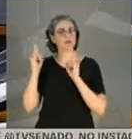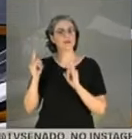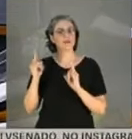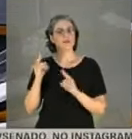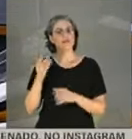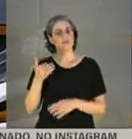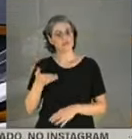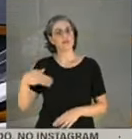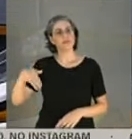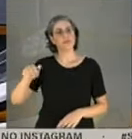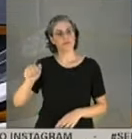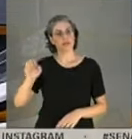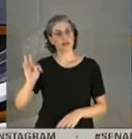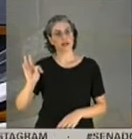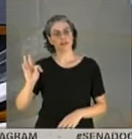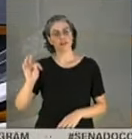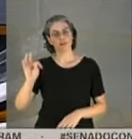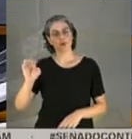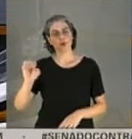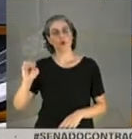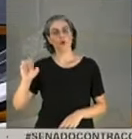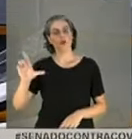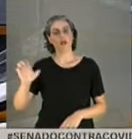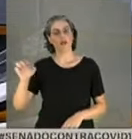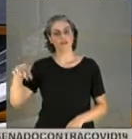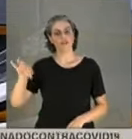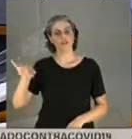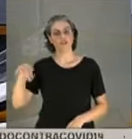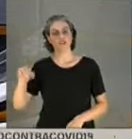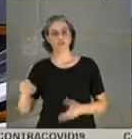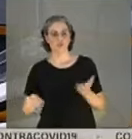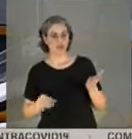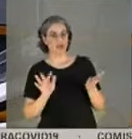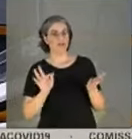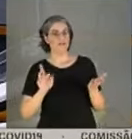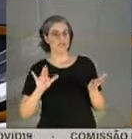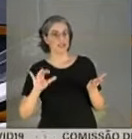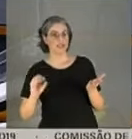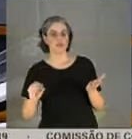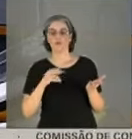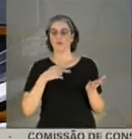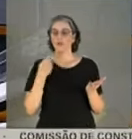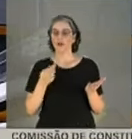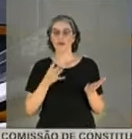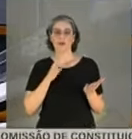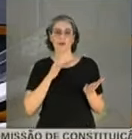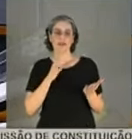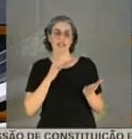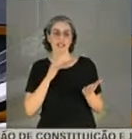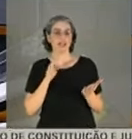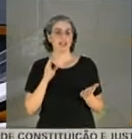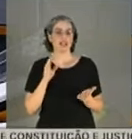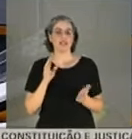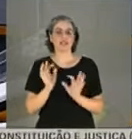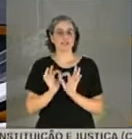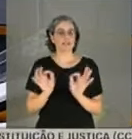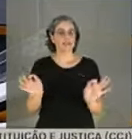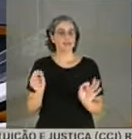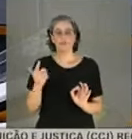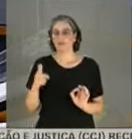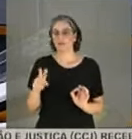Marcos Tolentino. Perguntado aqui, o senhor Francisco Maximiano informou que só conhecia o senhor Marcos Tolentino, não tinha